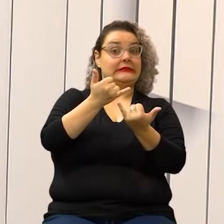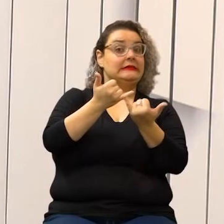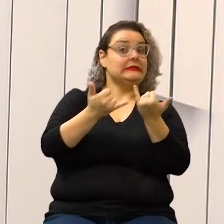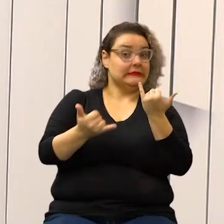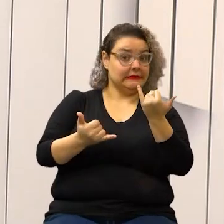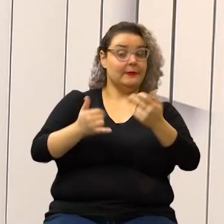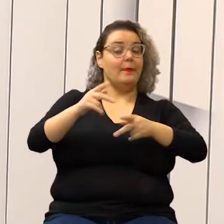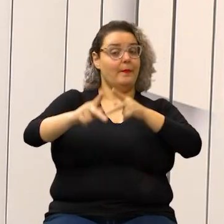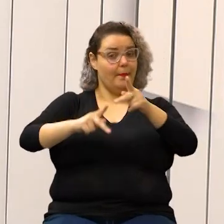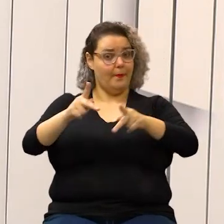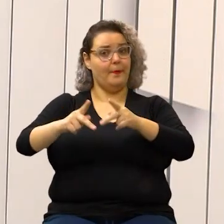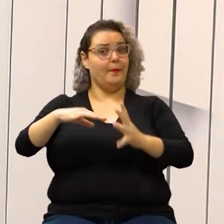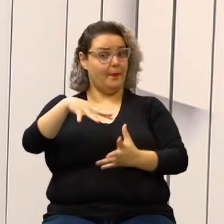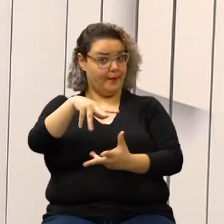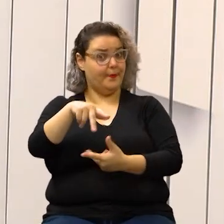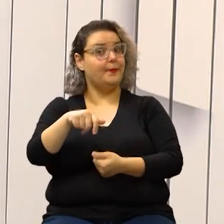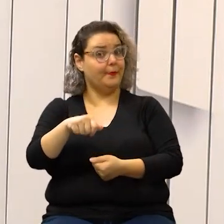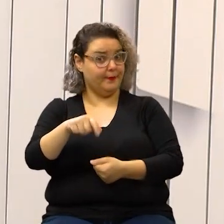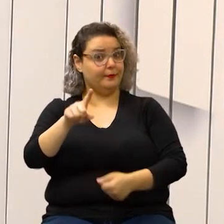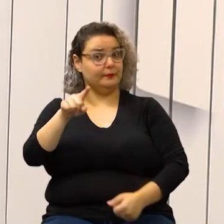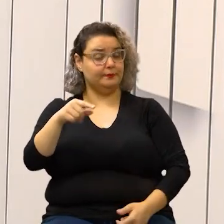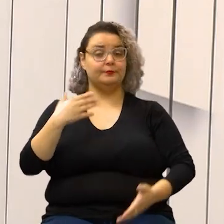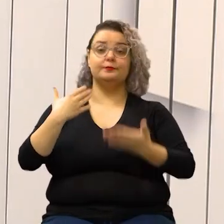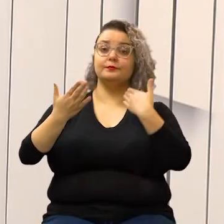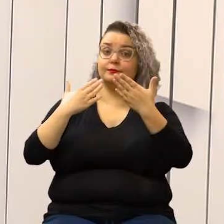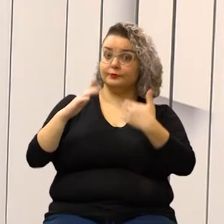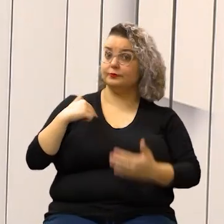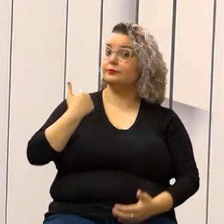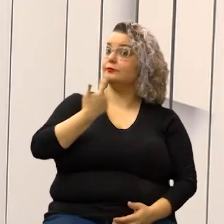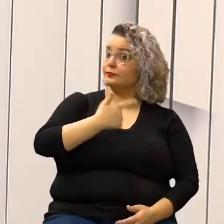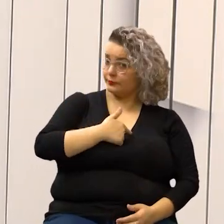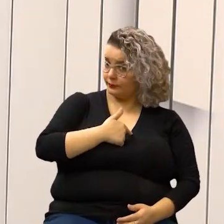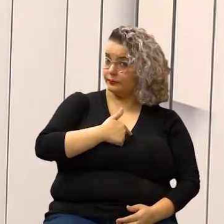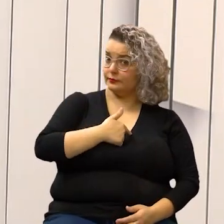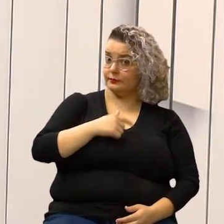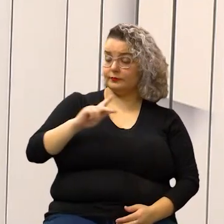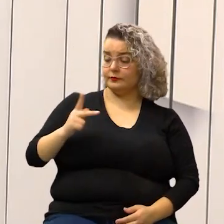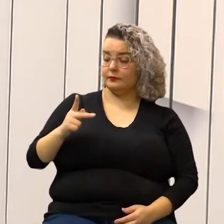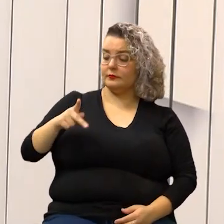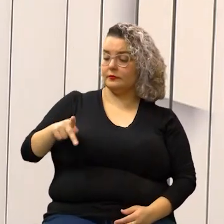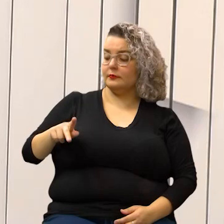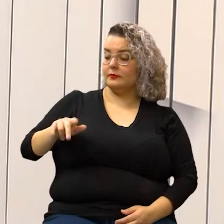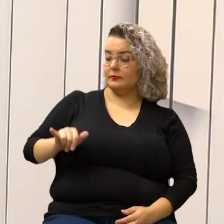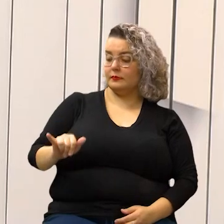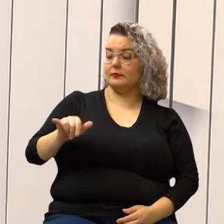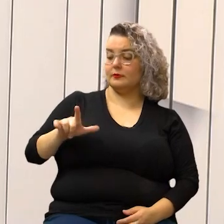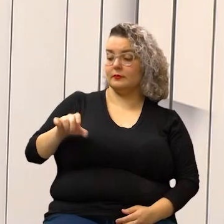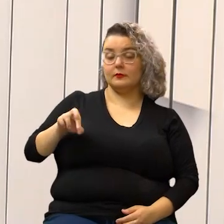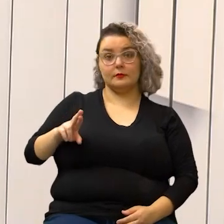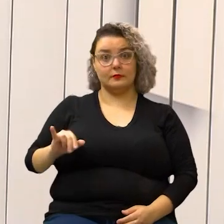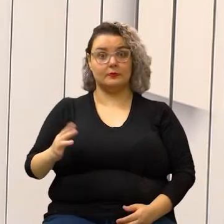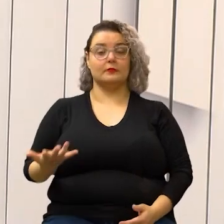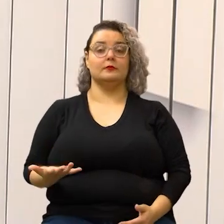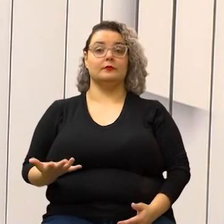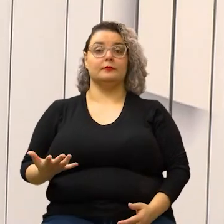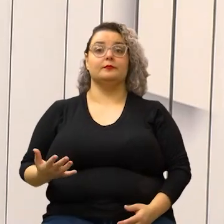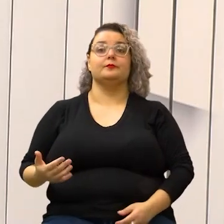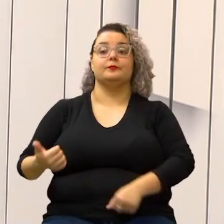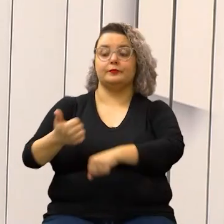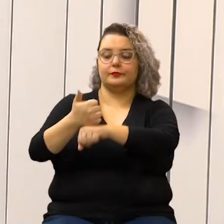da metade da população mundial. Para conversar com a gente sobre a H. pylori, eu convido